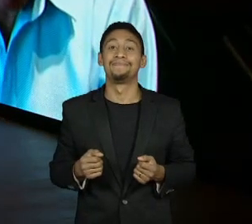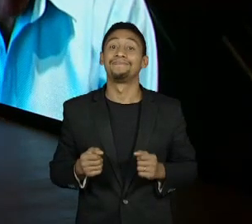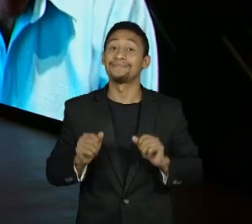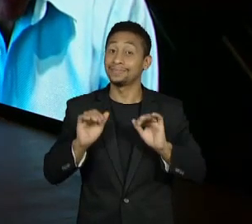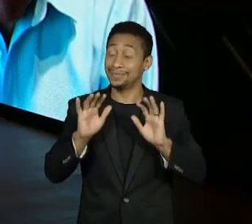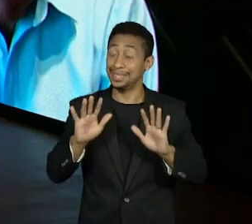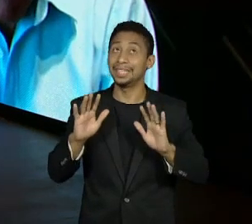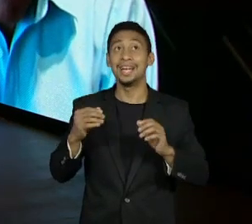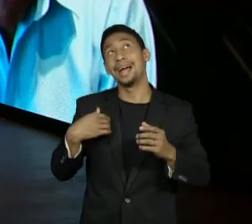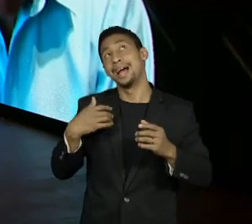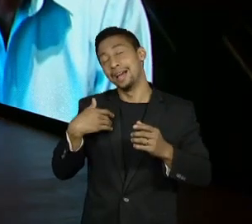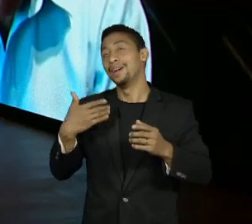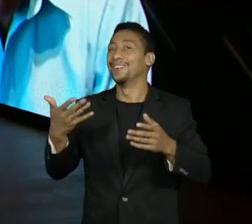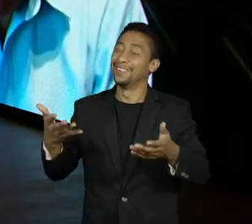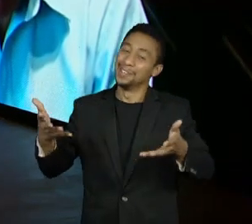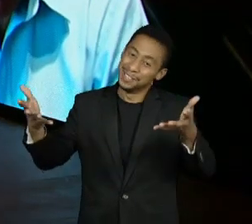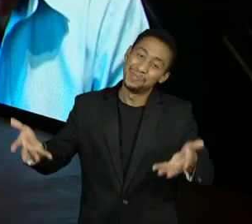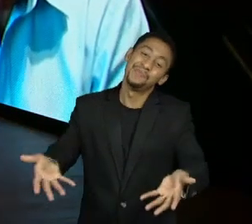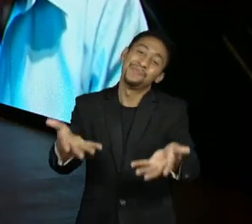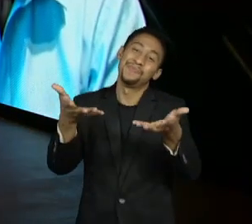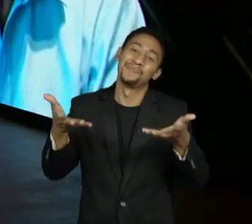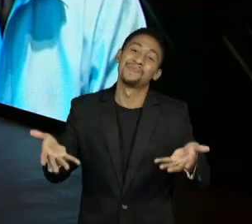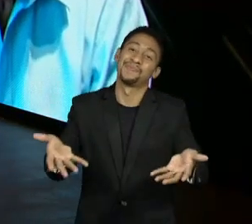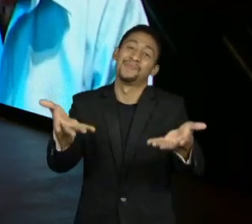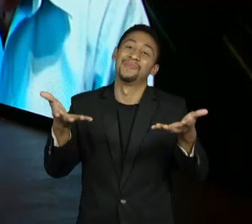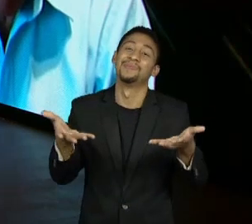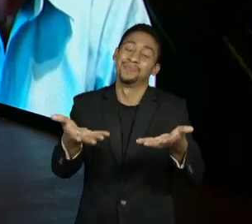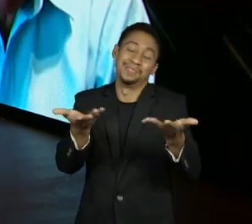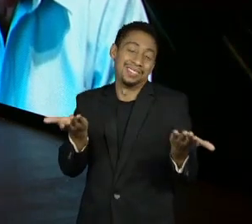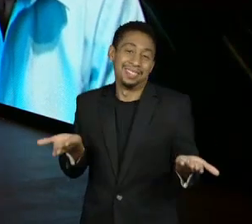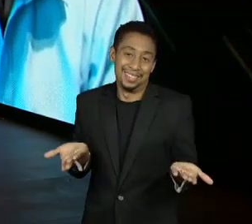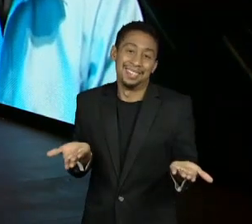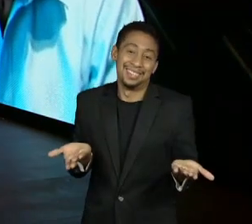Eu espio. Você espia?